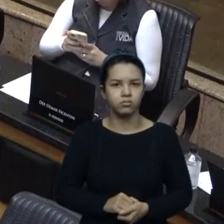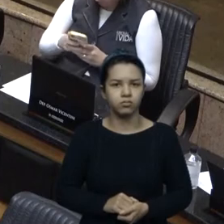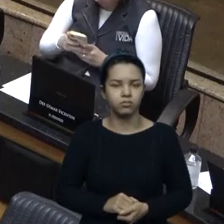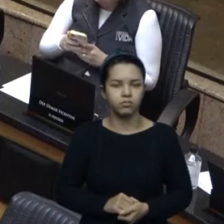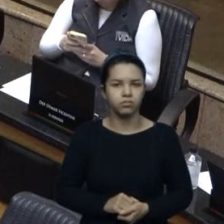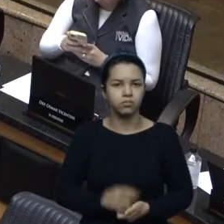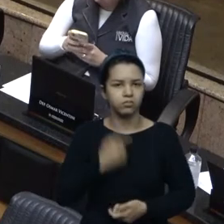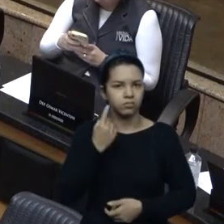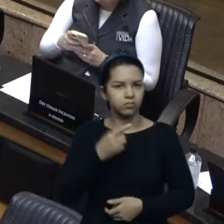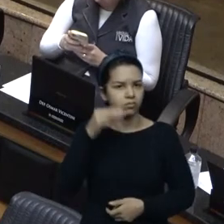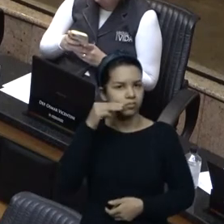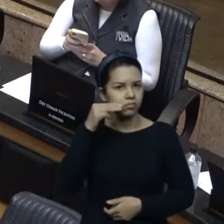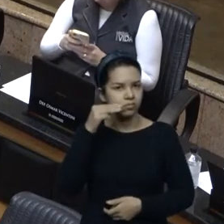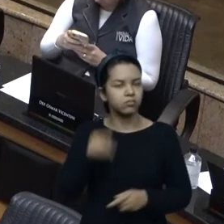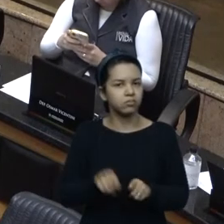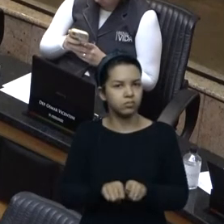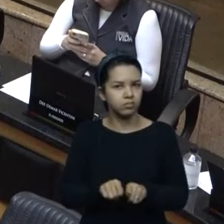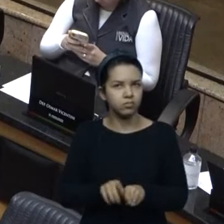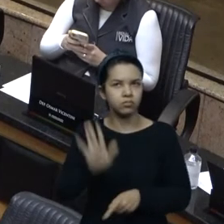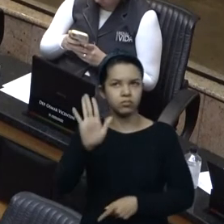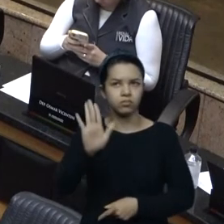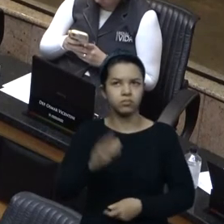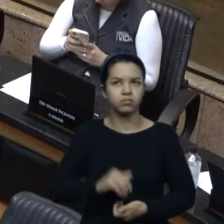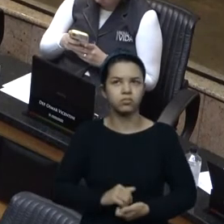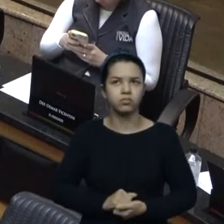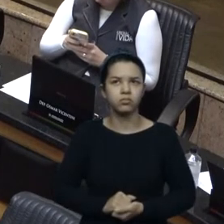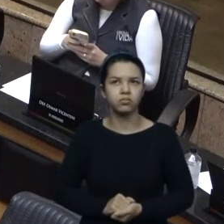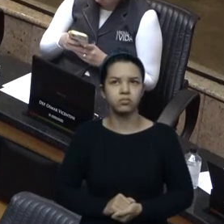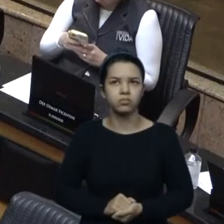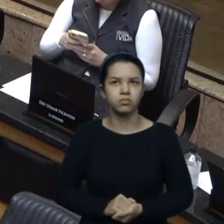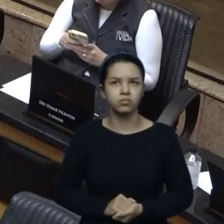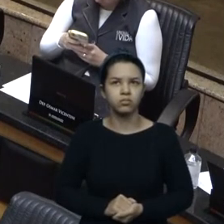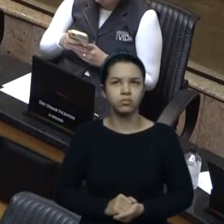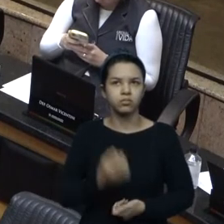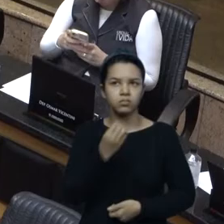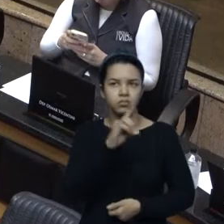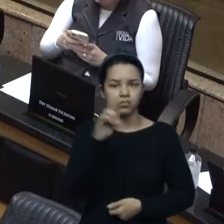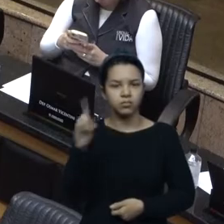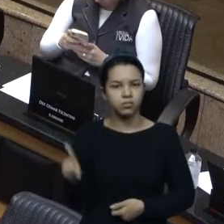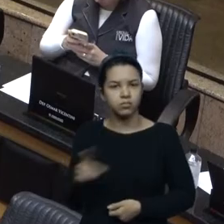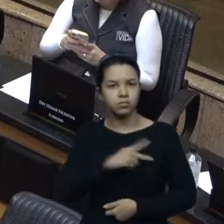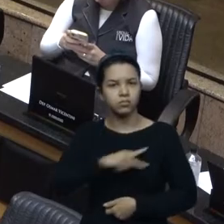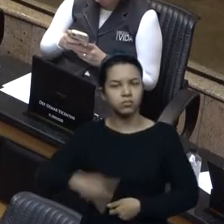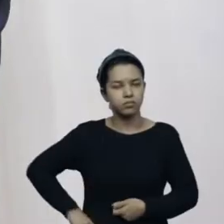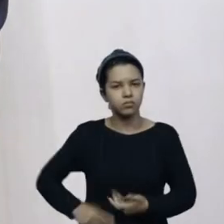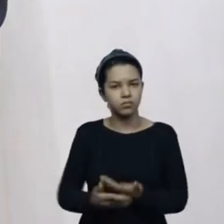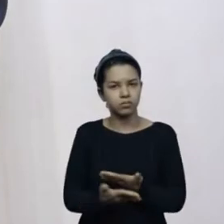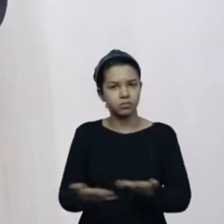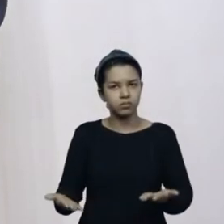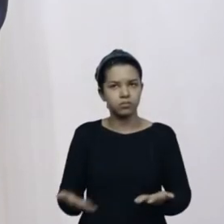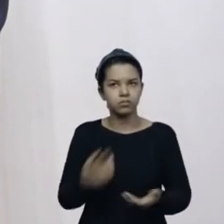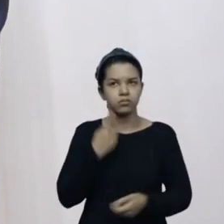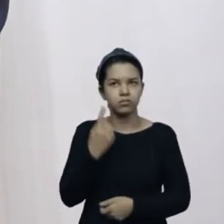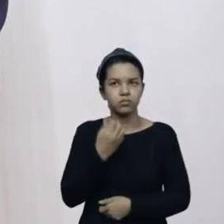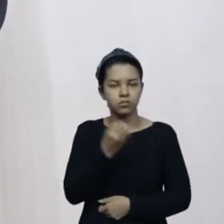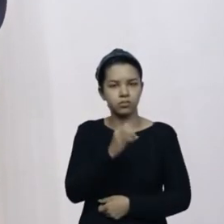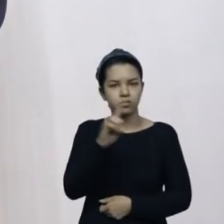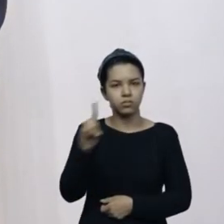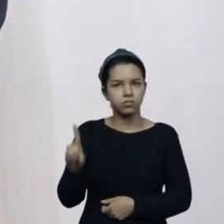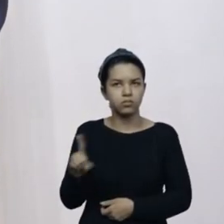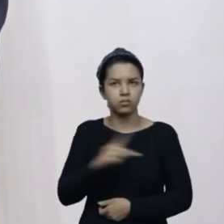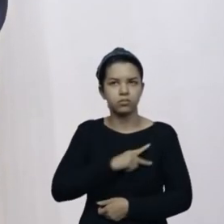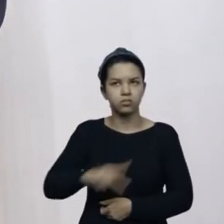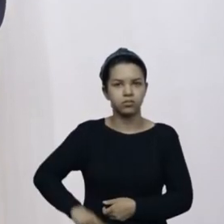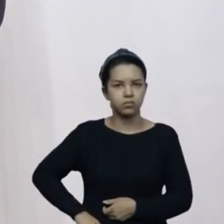Deputada Marlene também quer fazer uso da palavra. Bom dia, presidente. Bom dia, demais colegas. Bom dia, presidente